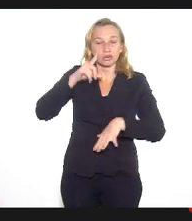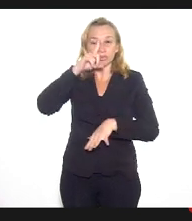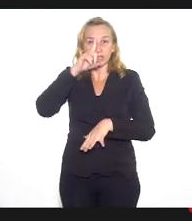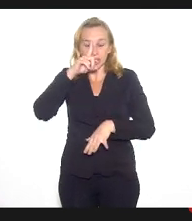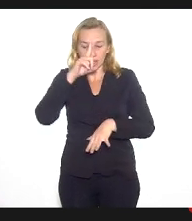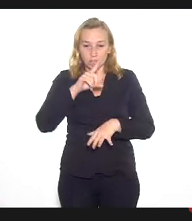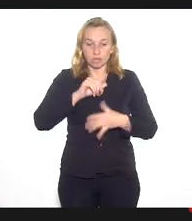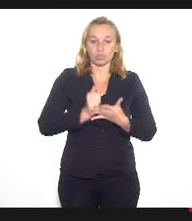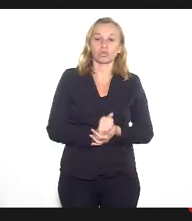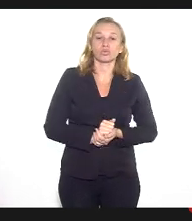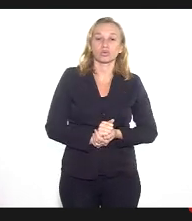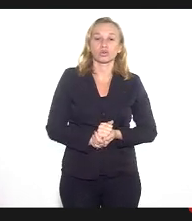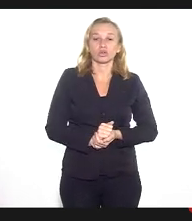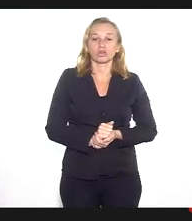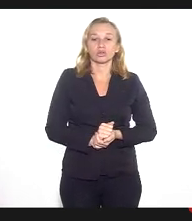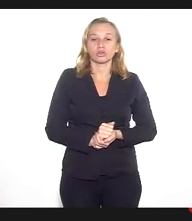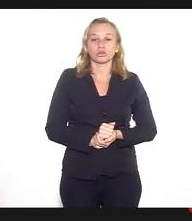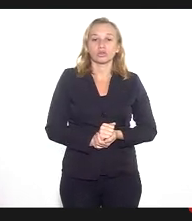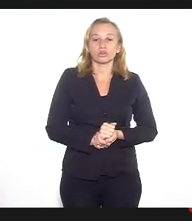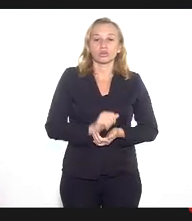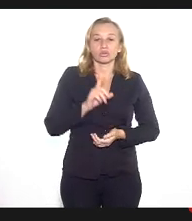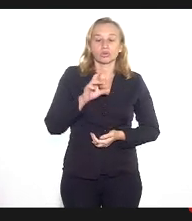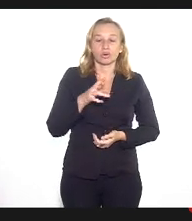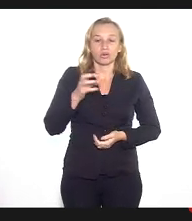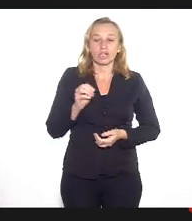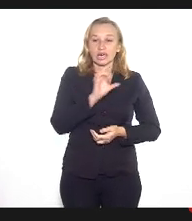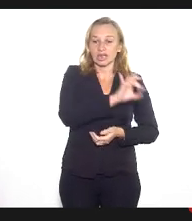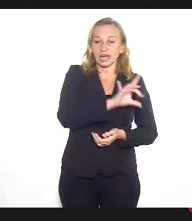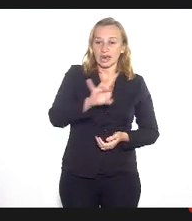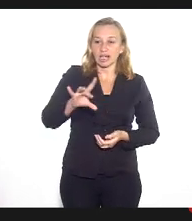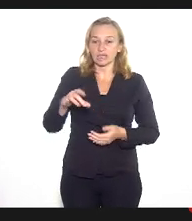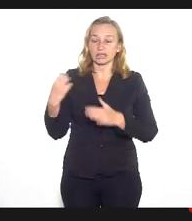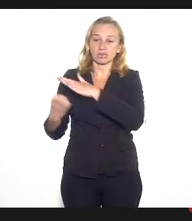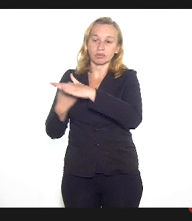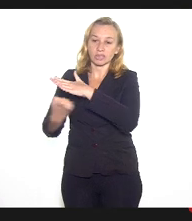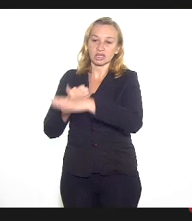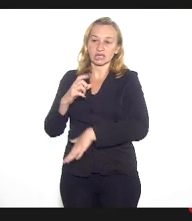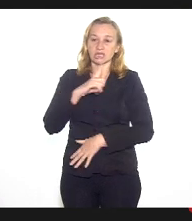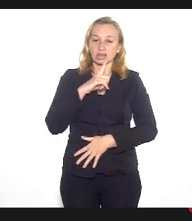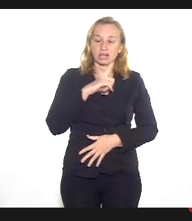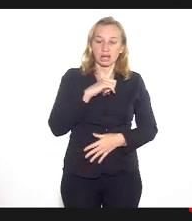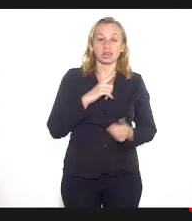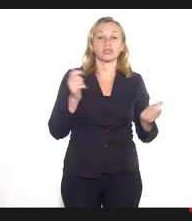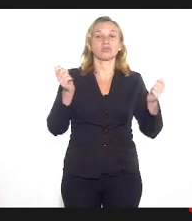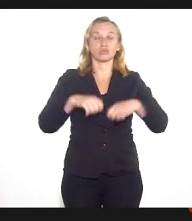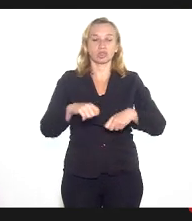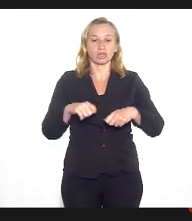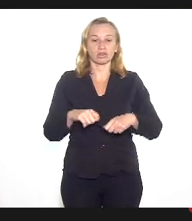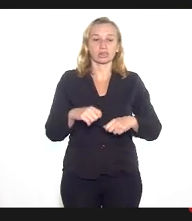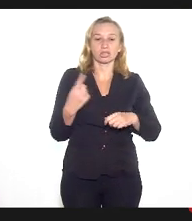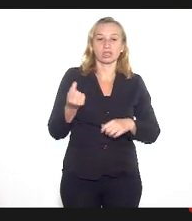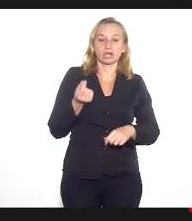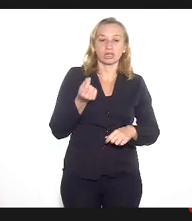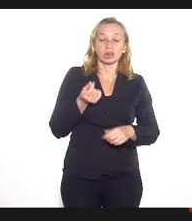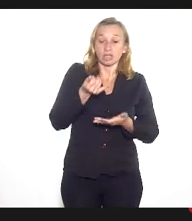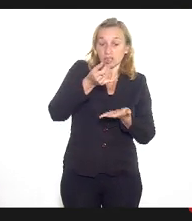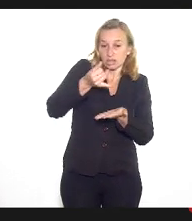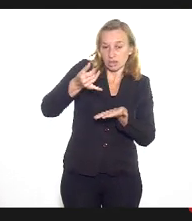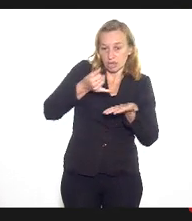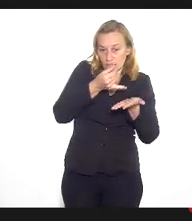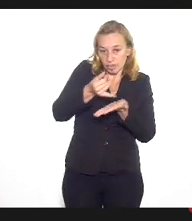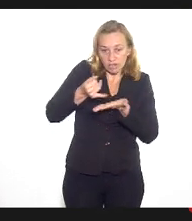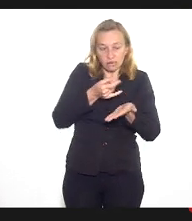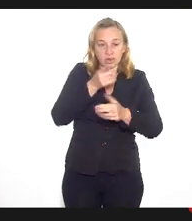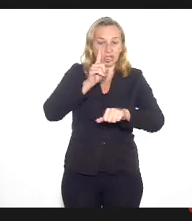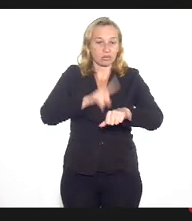geológico comparativo, do portfólio que cada empresa tem, da disponibilidade de capital naquele momento